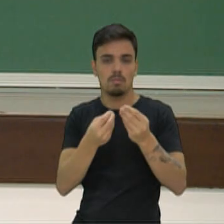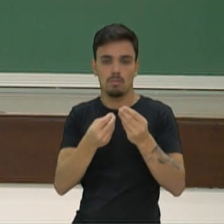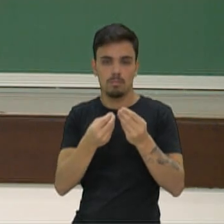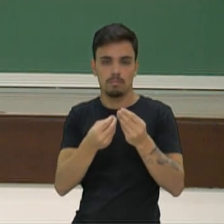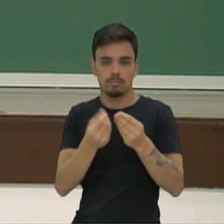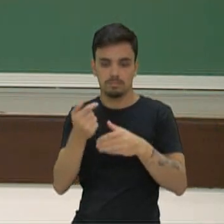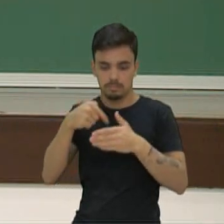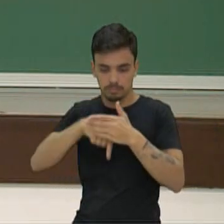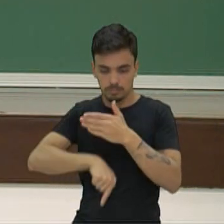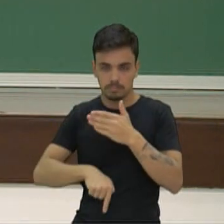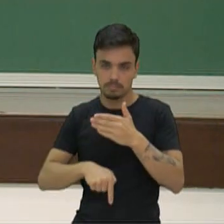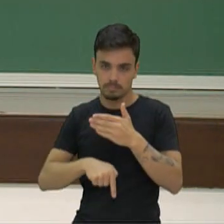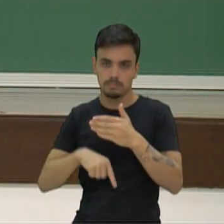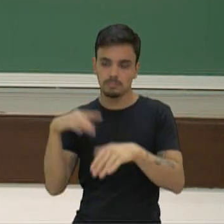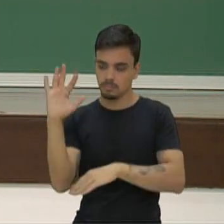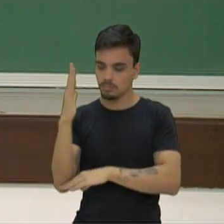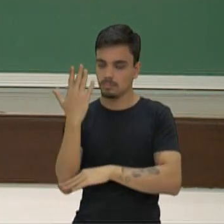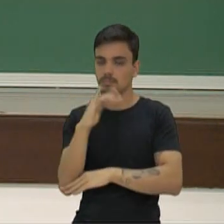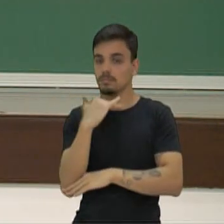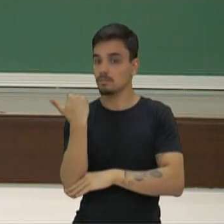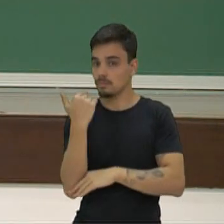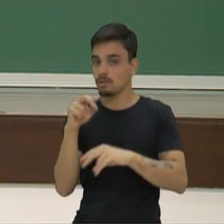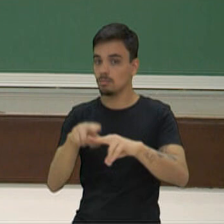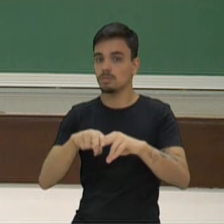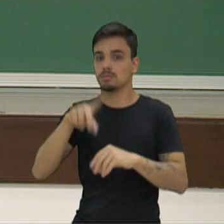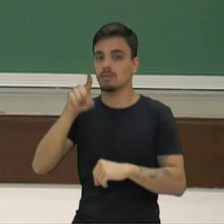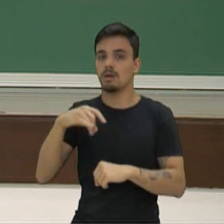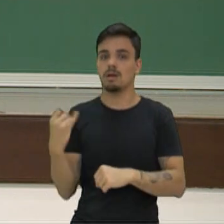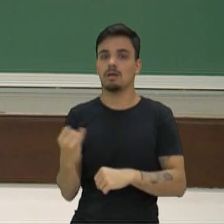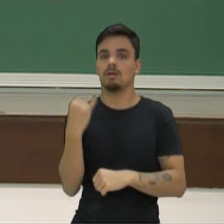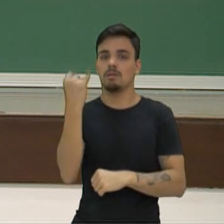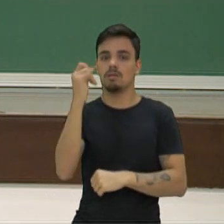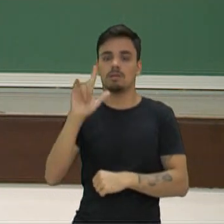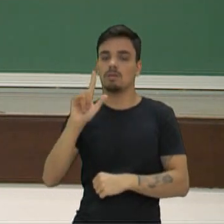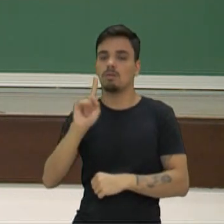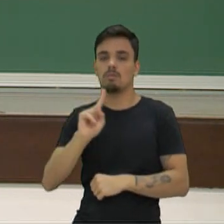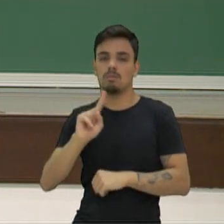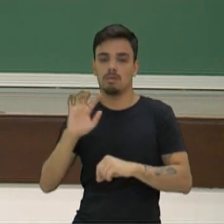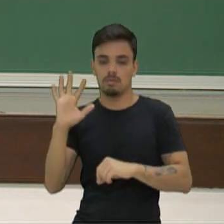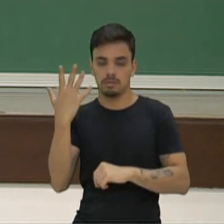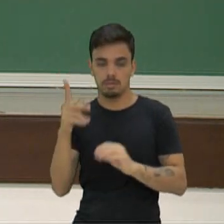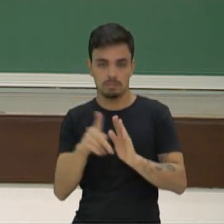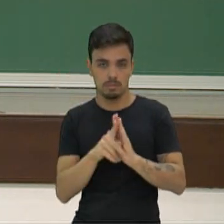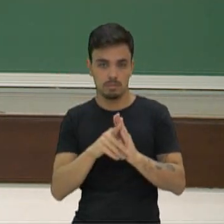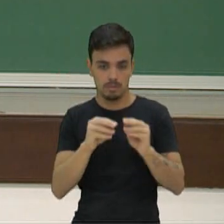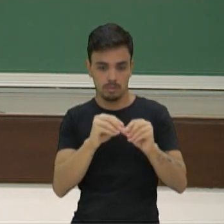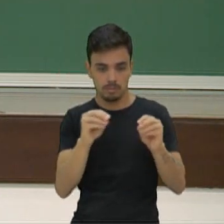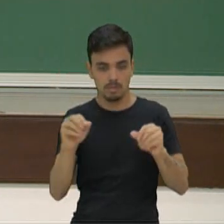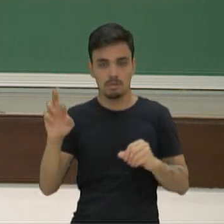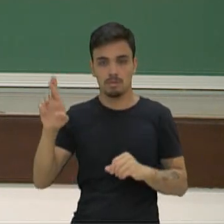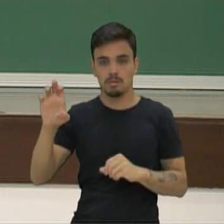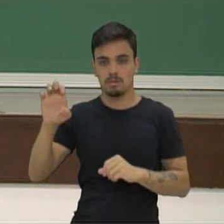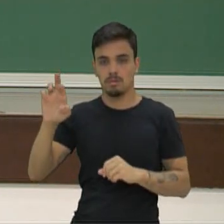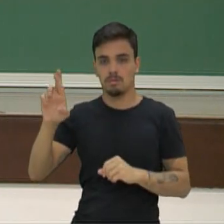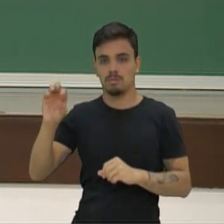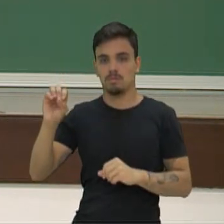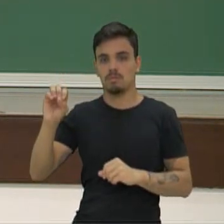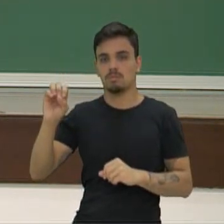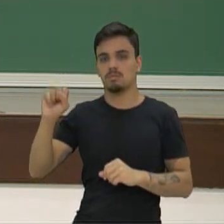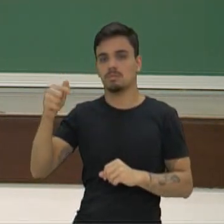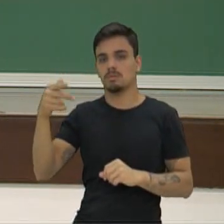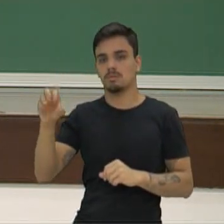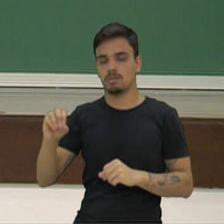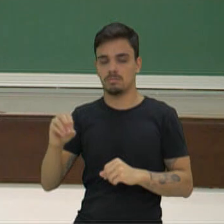nada aqui, a planta morre. Então essa é a importância de não acontecer a erosão, senão vai custar muito caro para eu repor